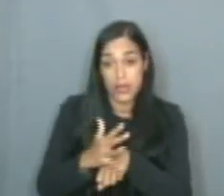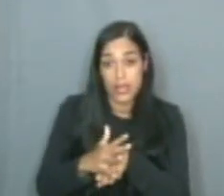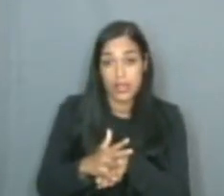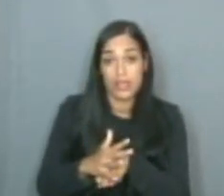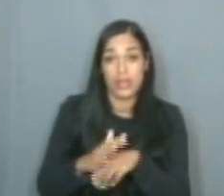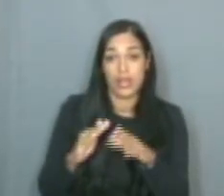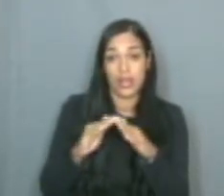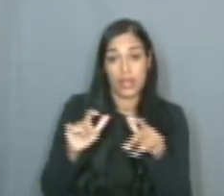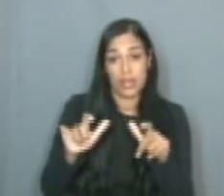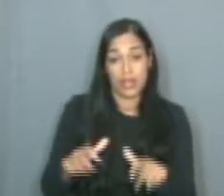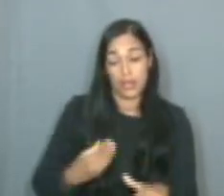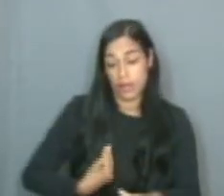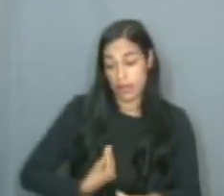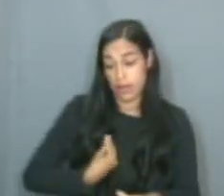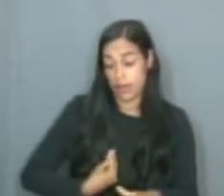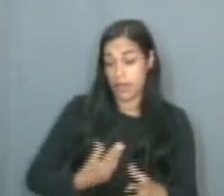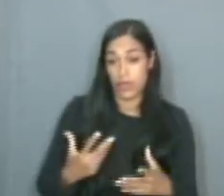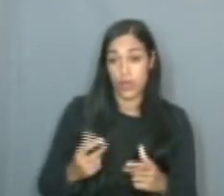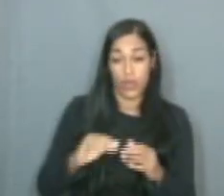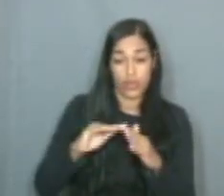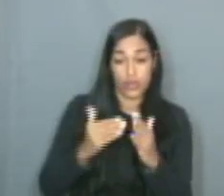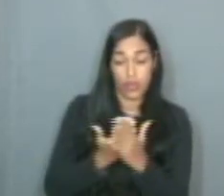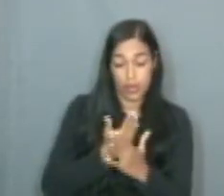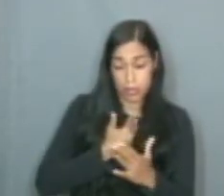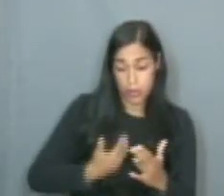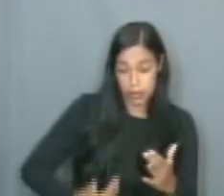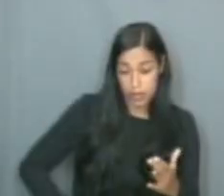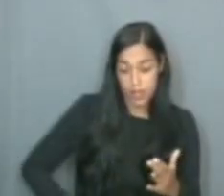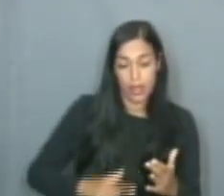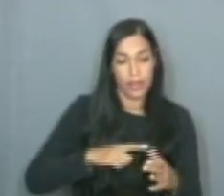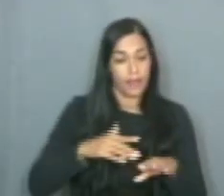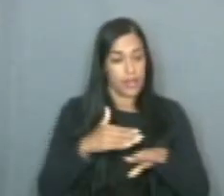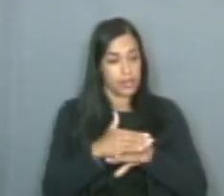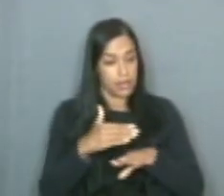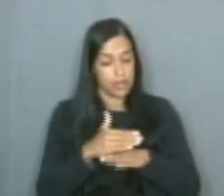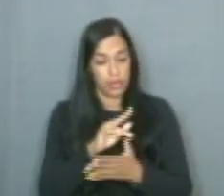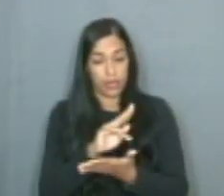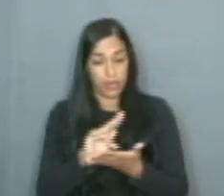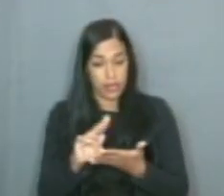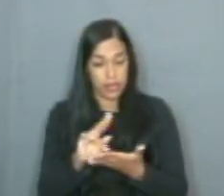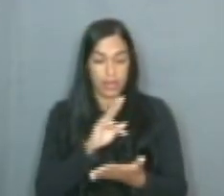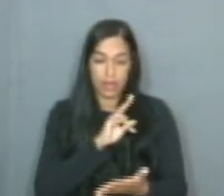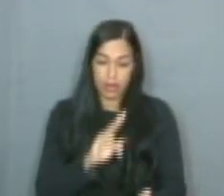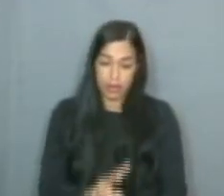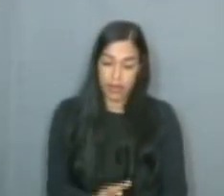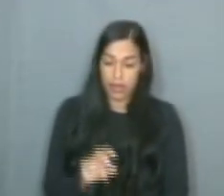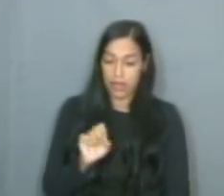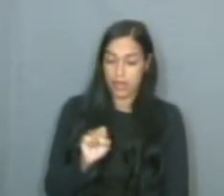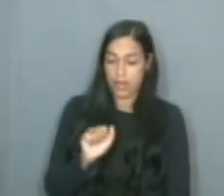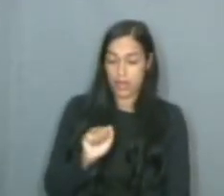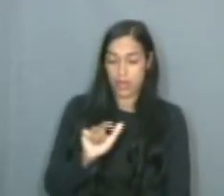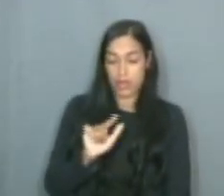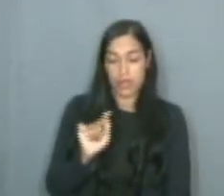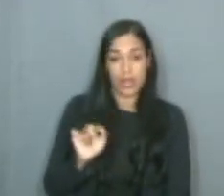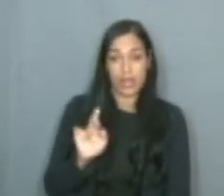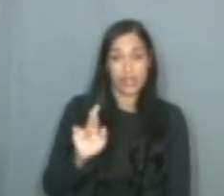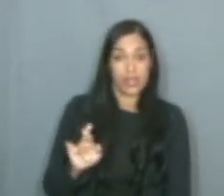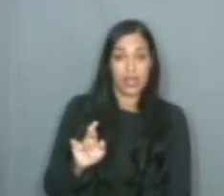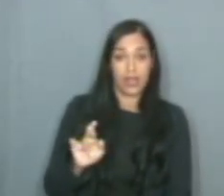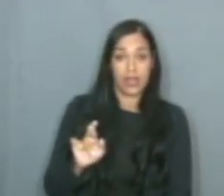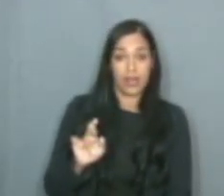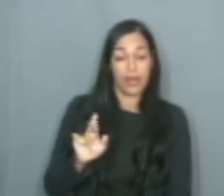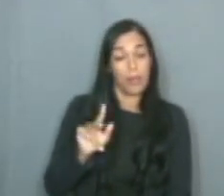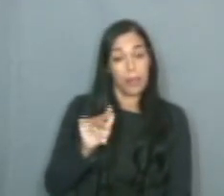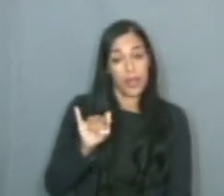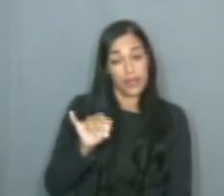que morei em comunidade, estudei a vida inteira em escola pública, tive acesso à universidade, vereador Samuel Salazar, através do FIES, senão eu não teria